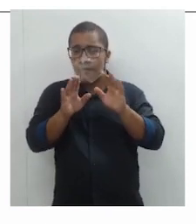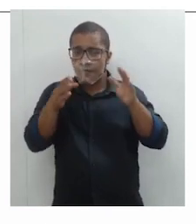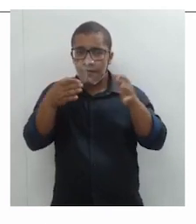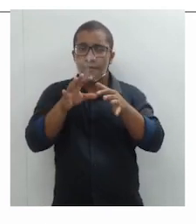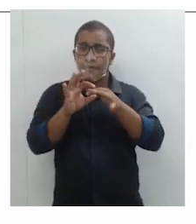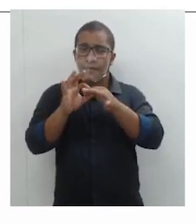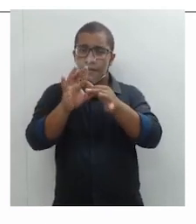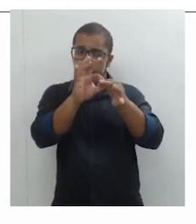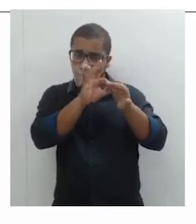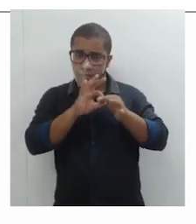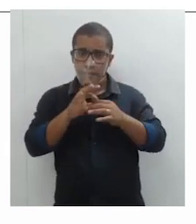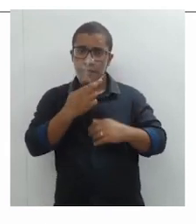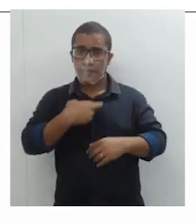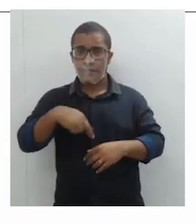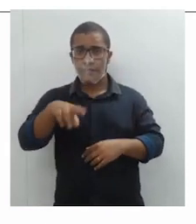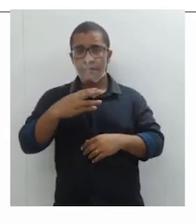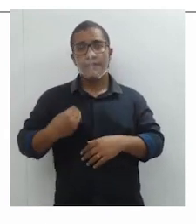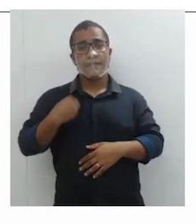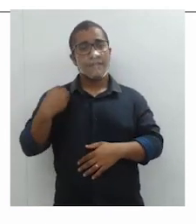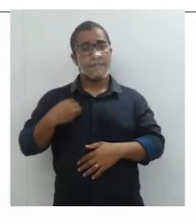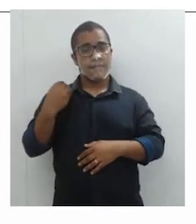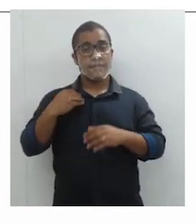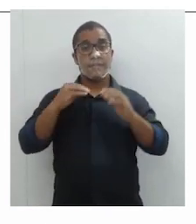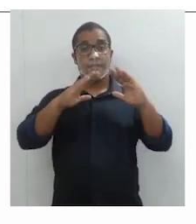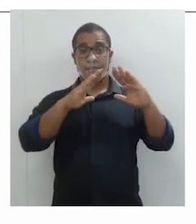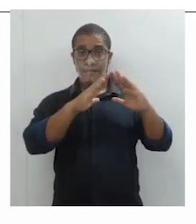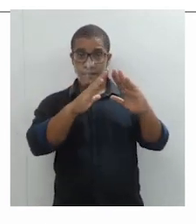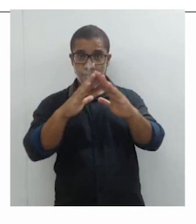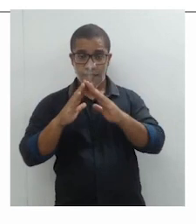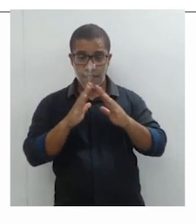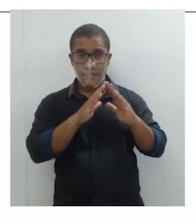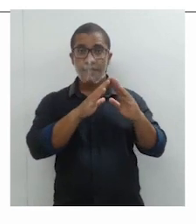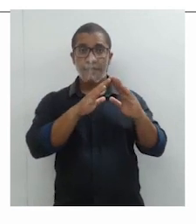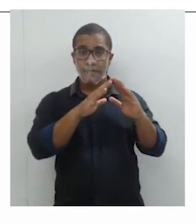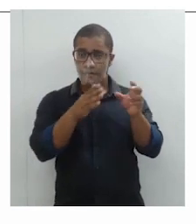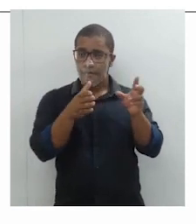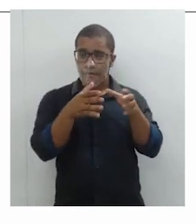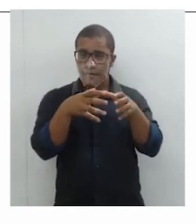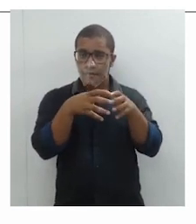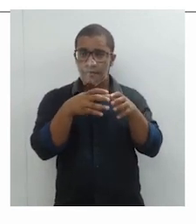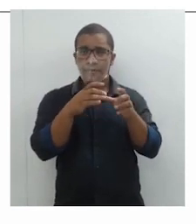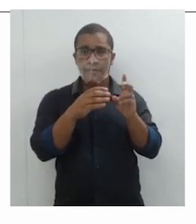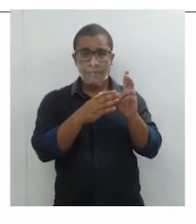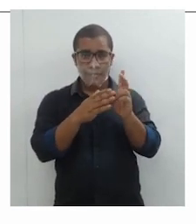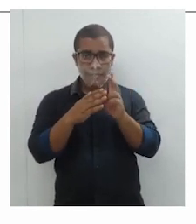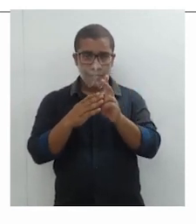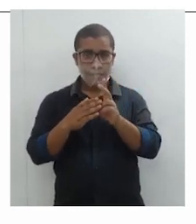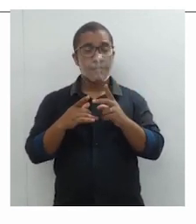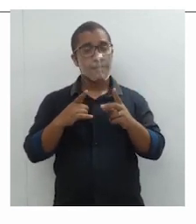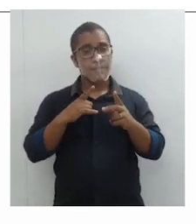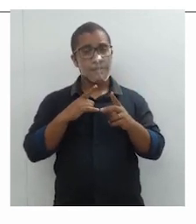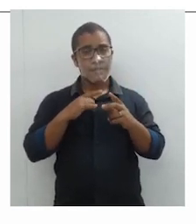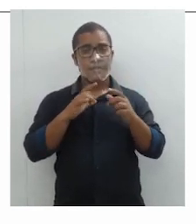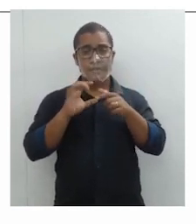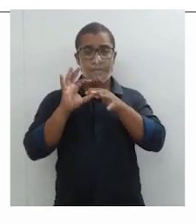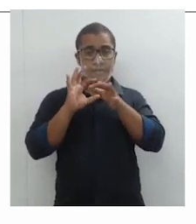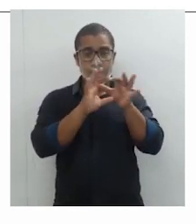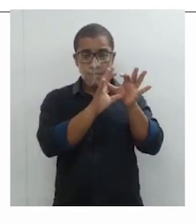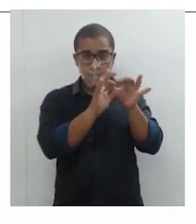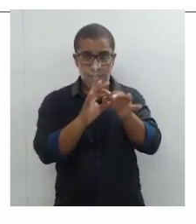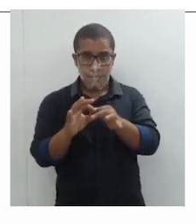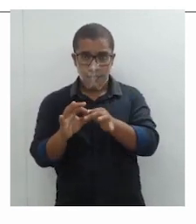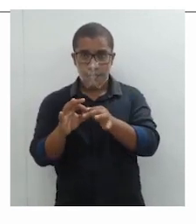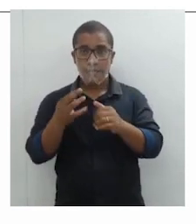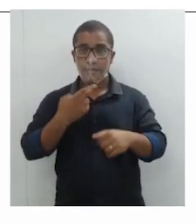impregnado de religiosidade a vida na aldeia é vivida de modo contextualizado a religião é